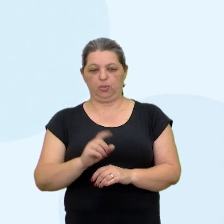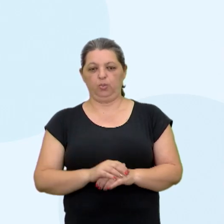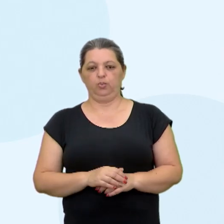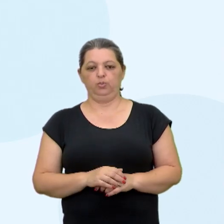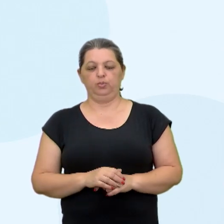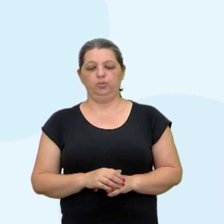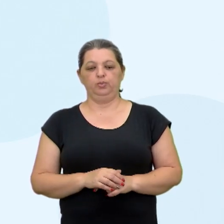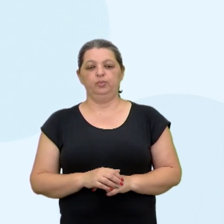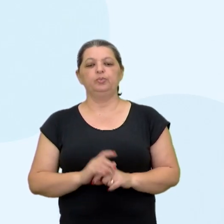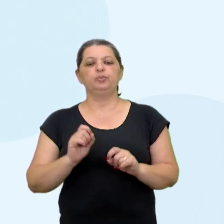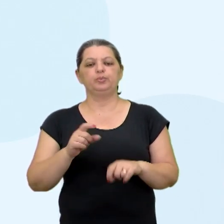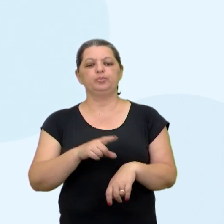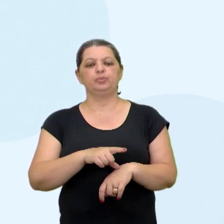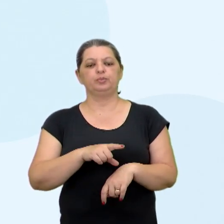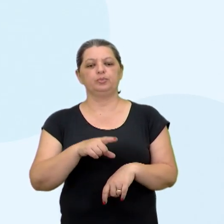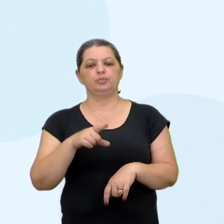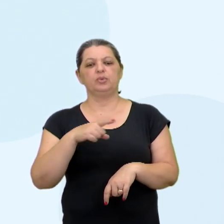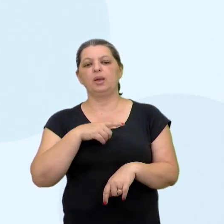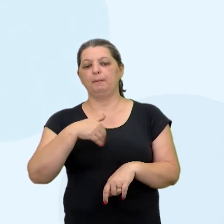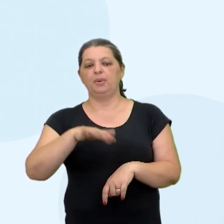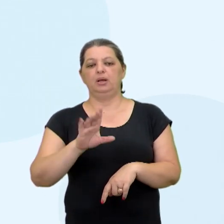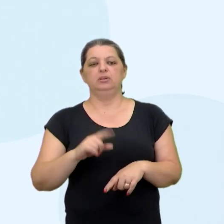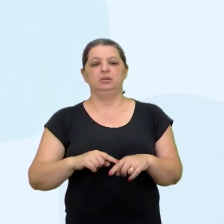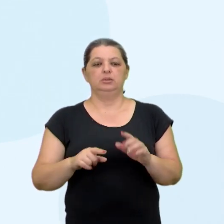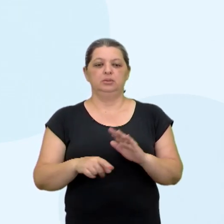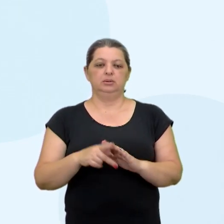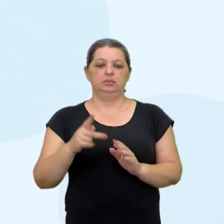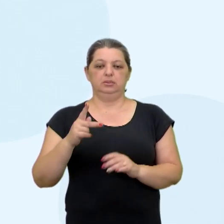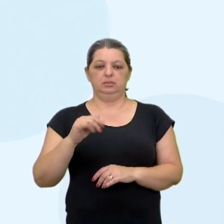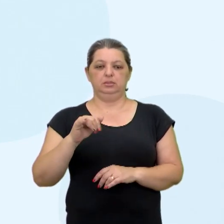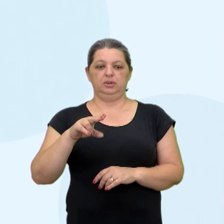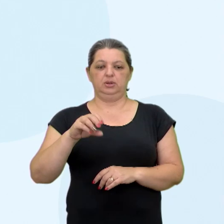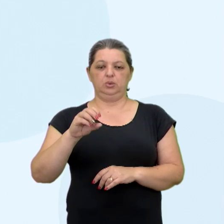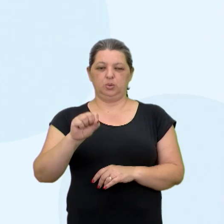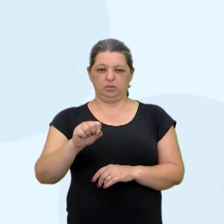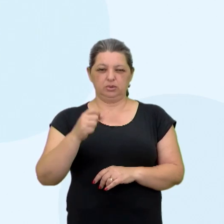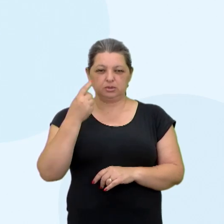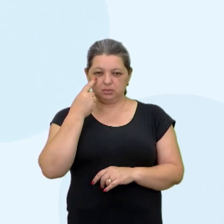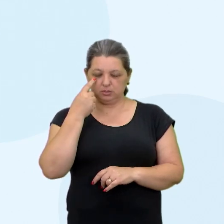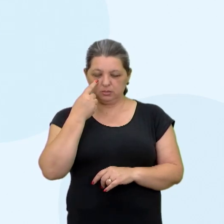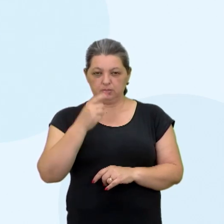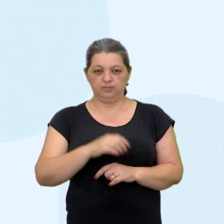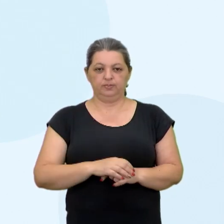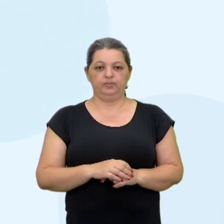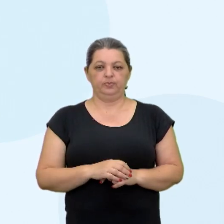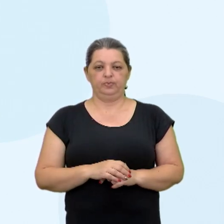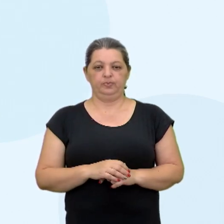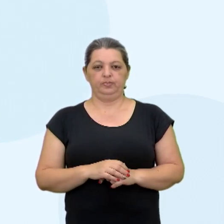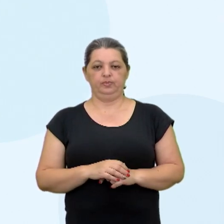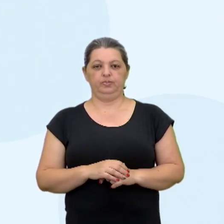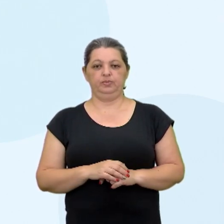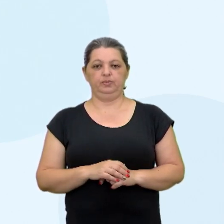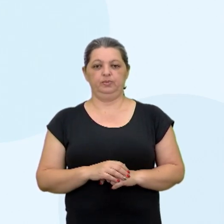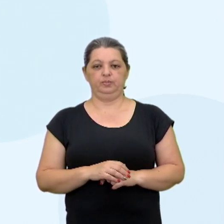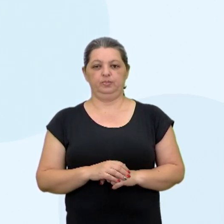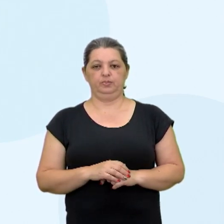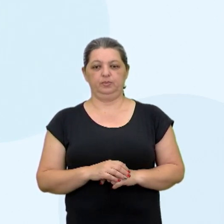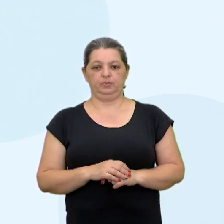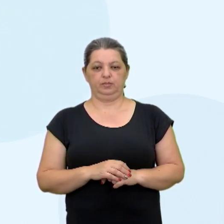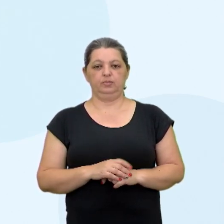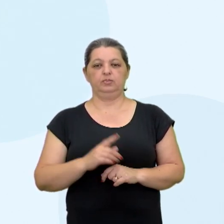aqui? Temos também esses pinos. Assim que eu achar o Mars de novo aqui. Temos esses